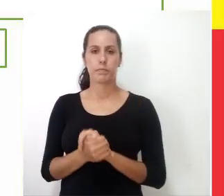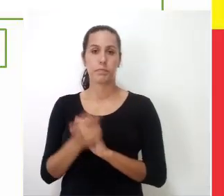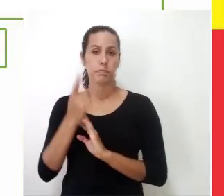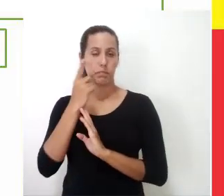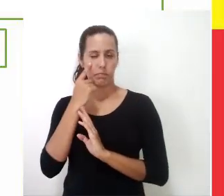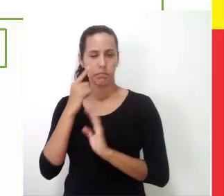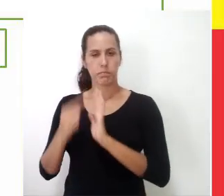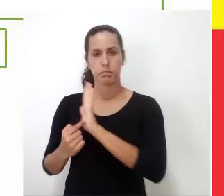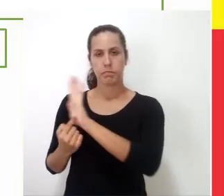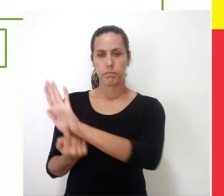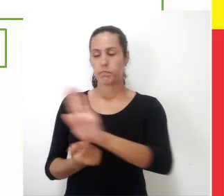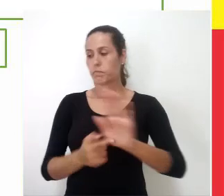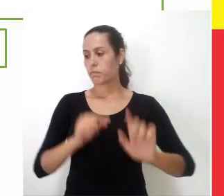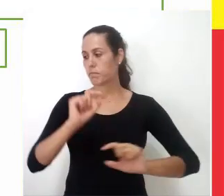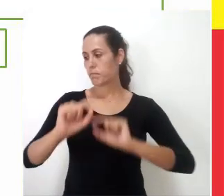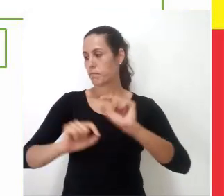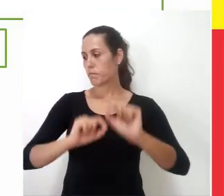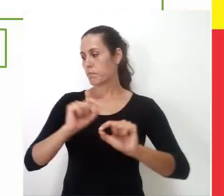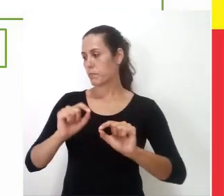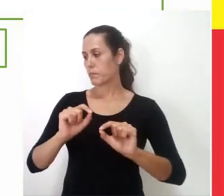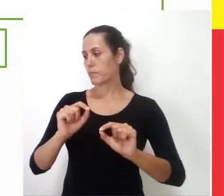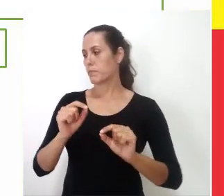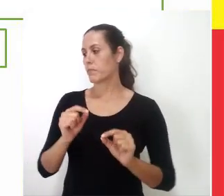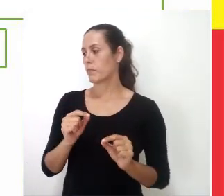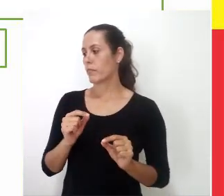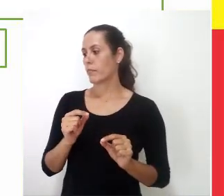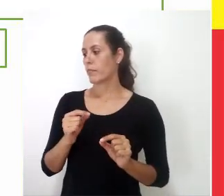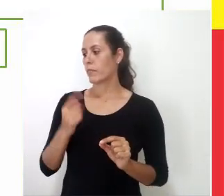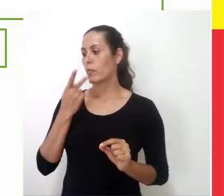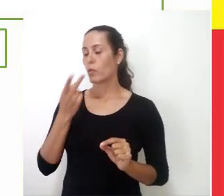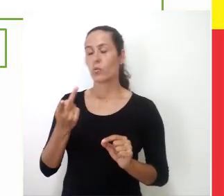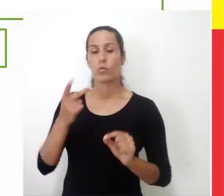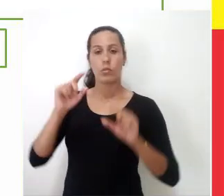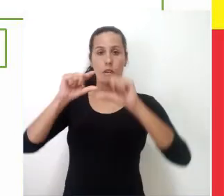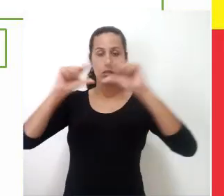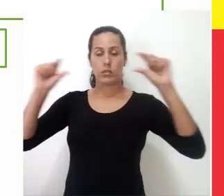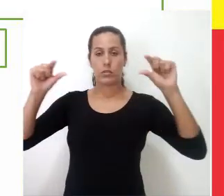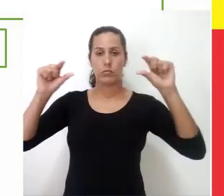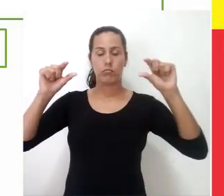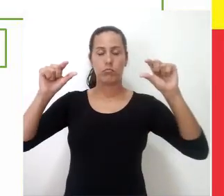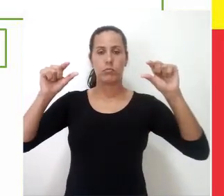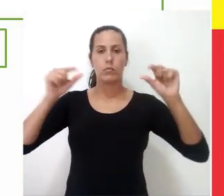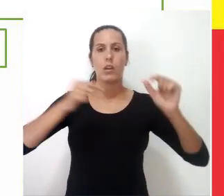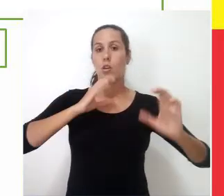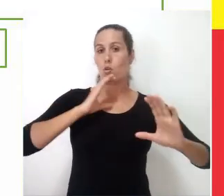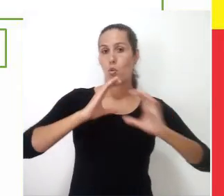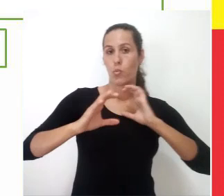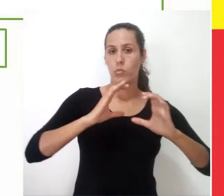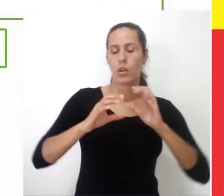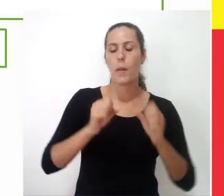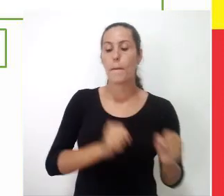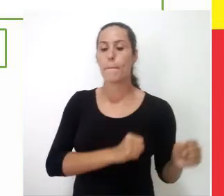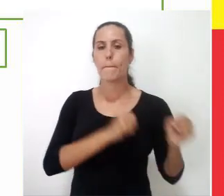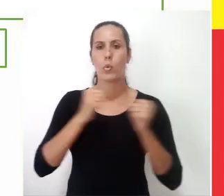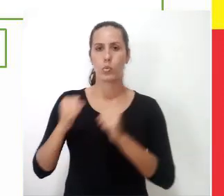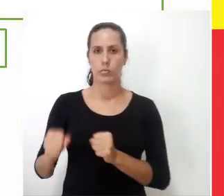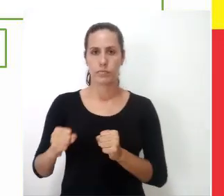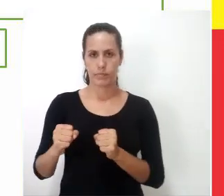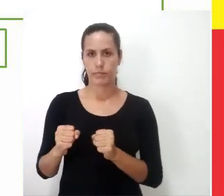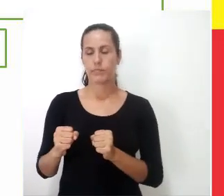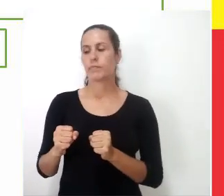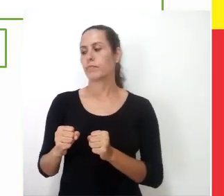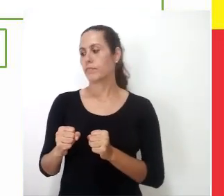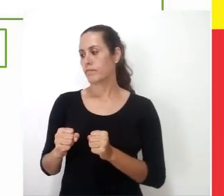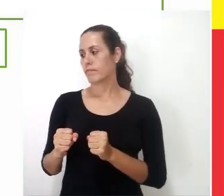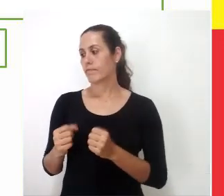na tela, nós temos o quê? Persuasão, comunicação, poder, certo? Olha aí, comunicação,